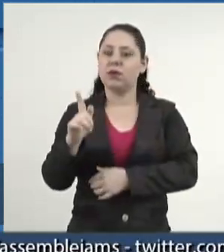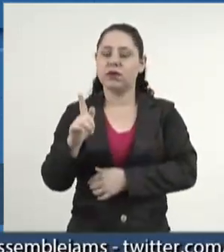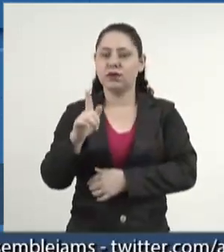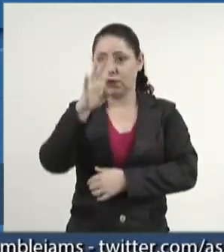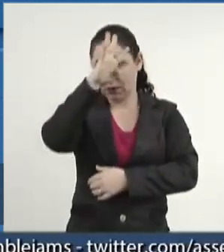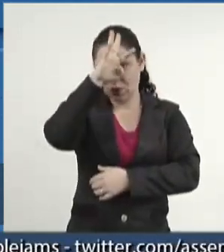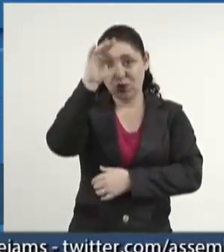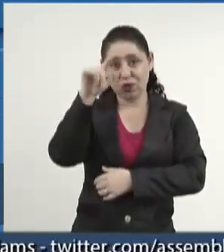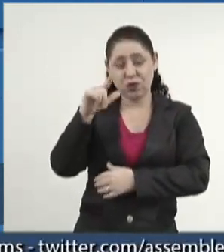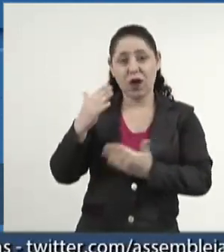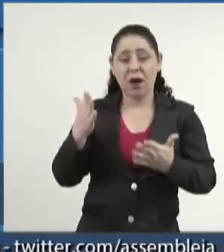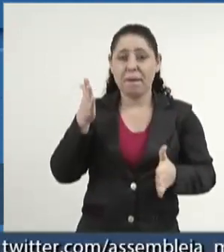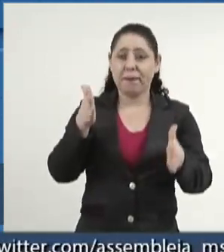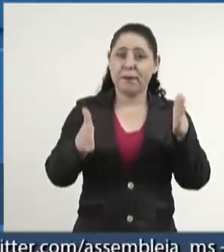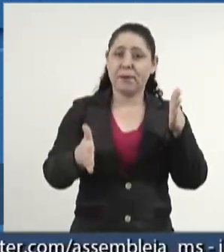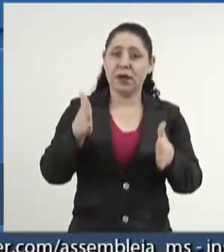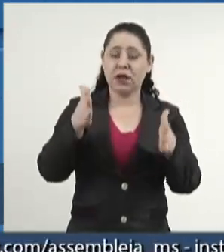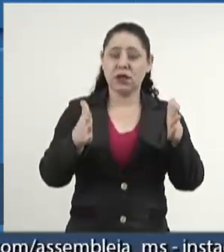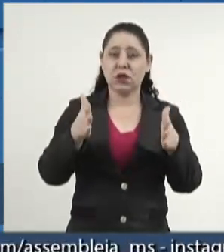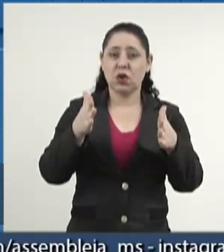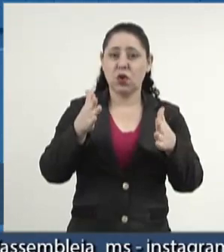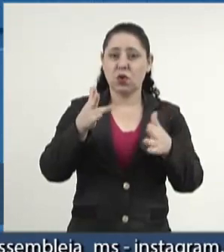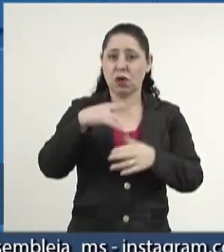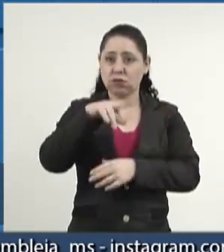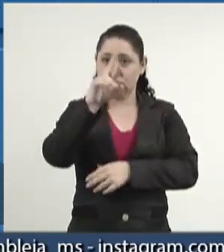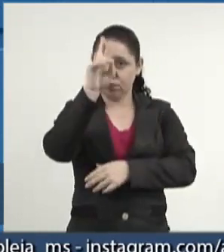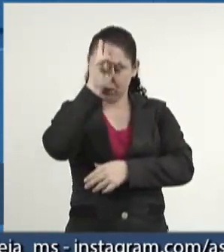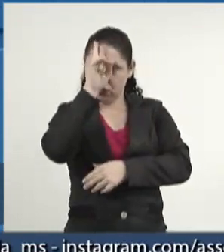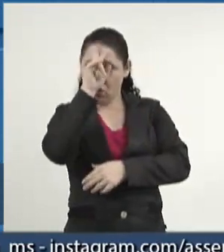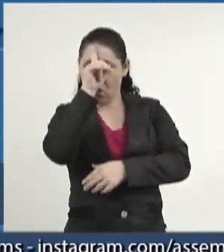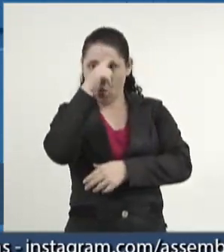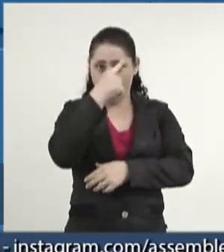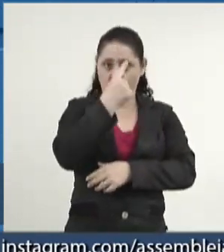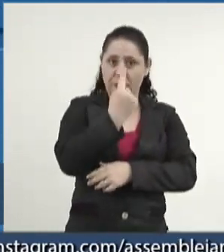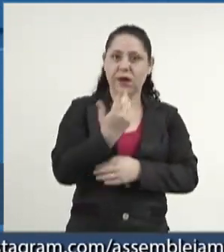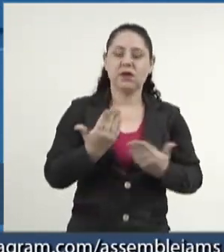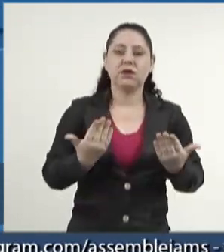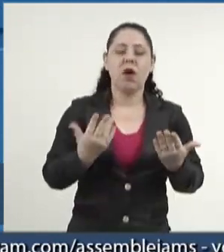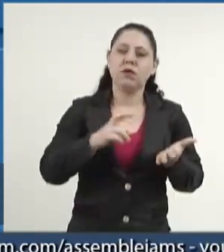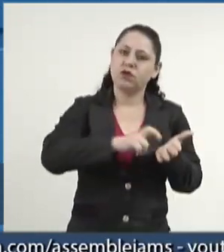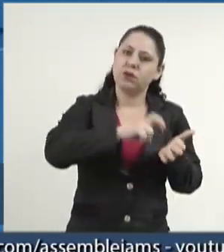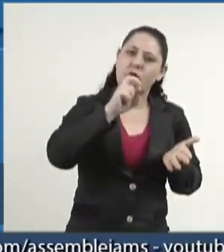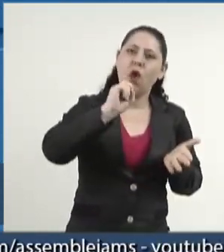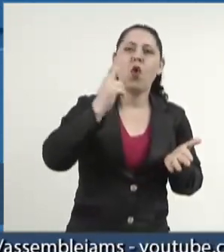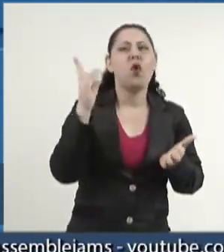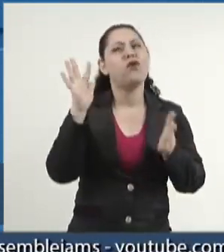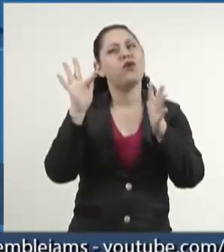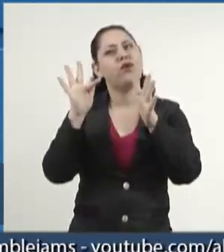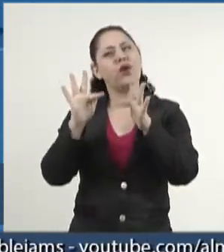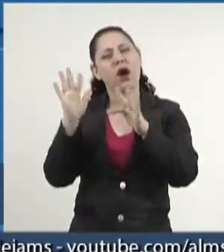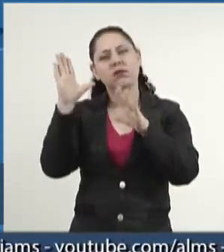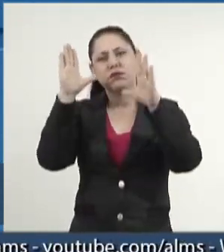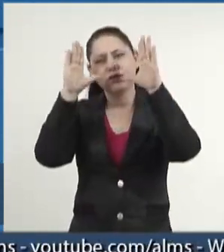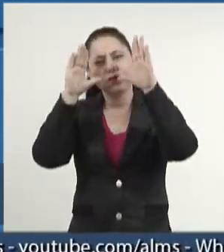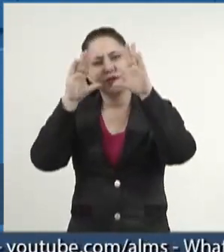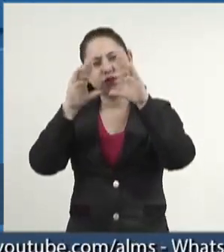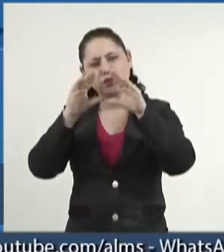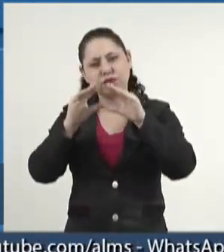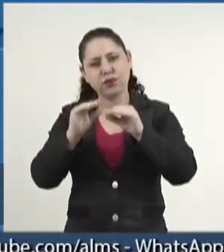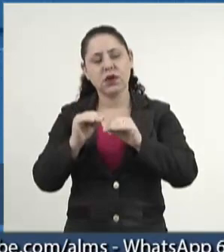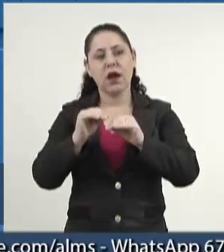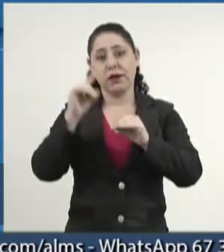Mato Grosso do Sul, num período de meio-dia, 1h da tarde. Isso realmente tem que ser ou de manhã ou final da tarde, né, que fica em